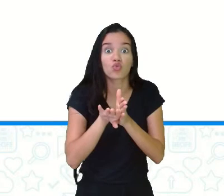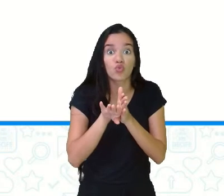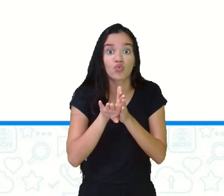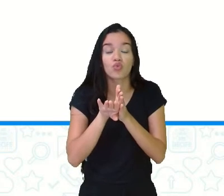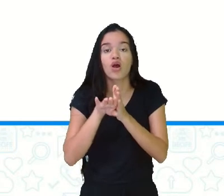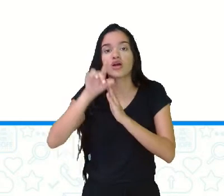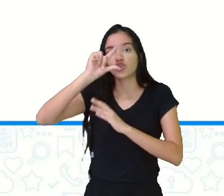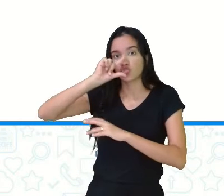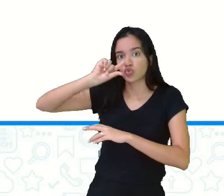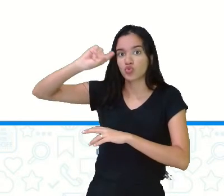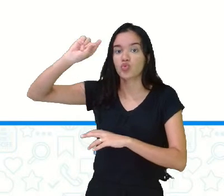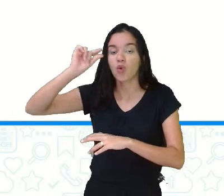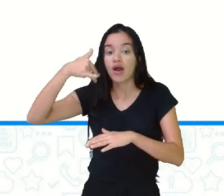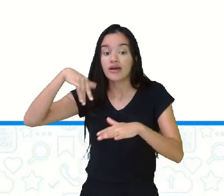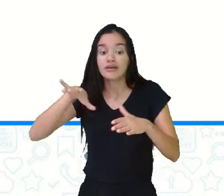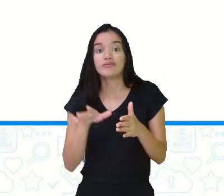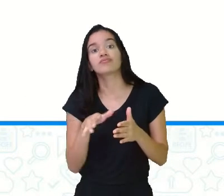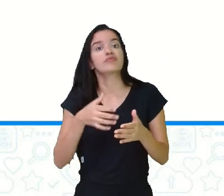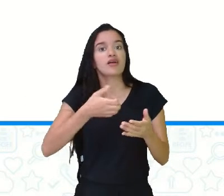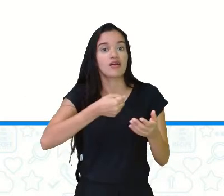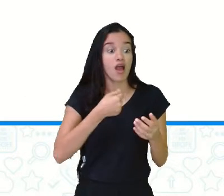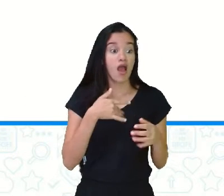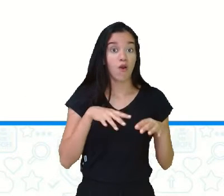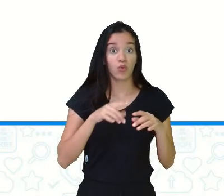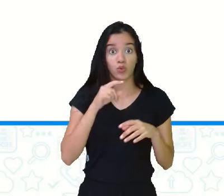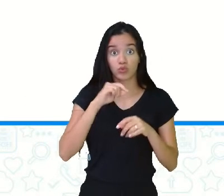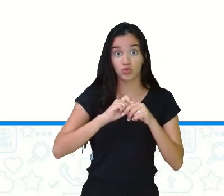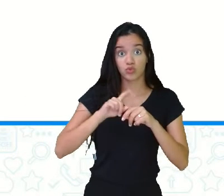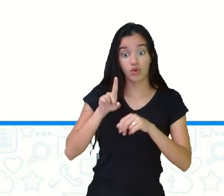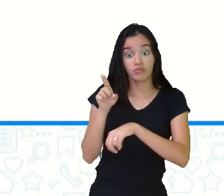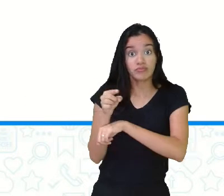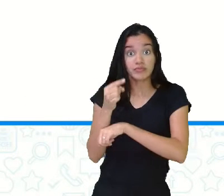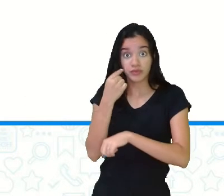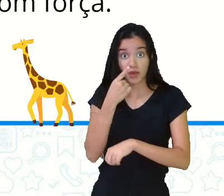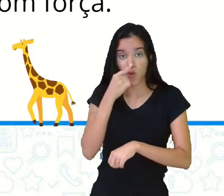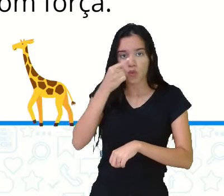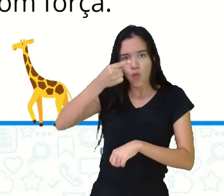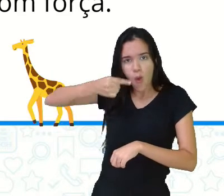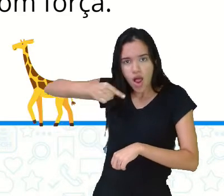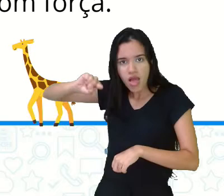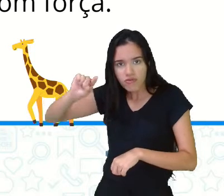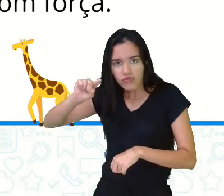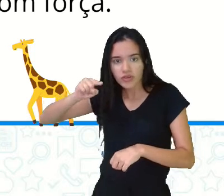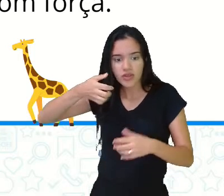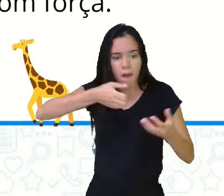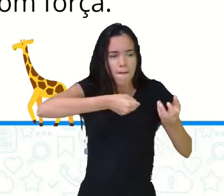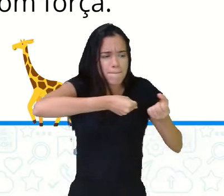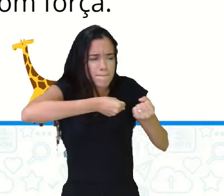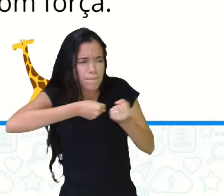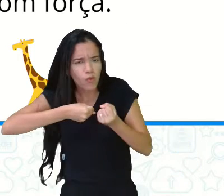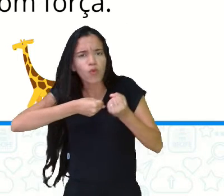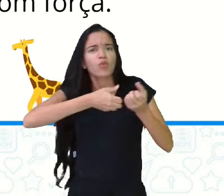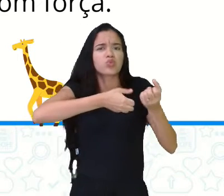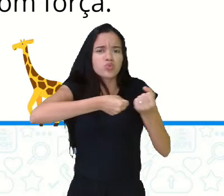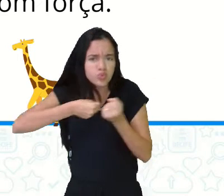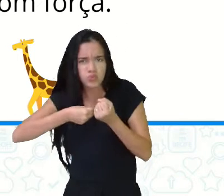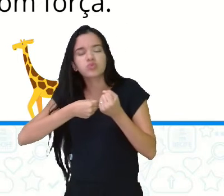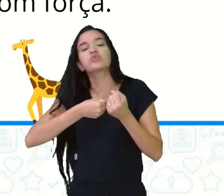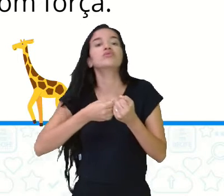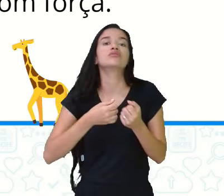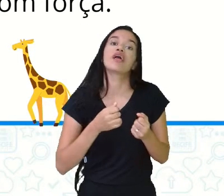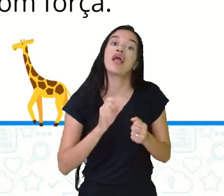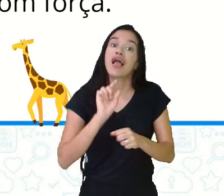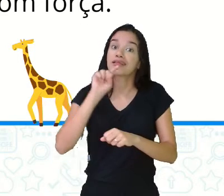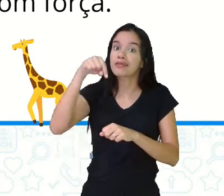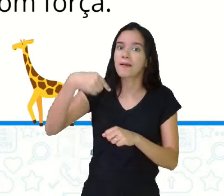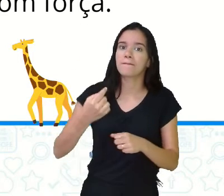rinoceronte, que segurando em seu rabo do elefante, puxou e não conseguiu. Depois veio a zebra